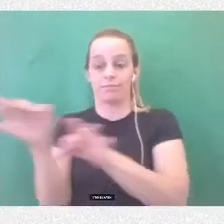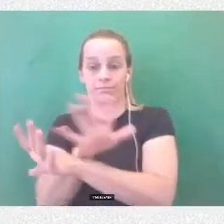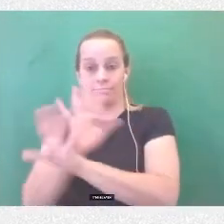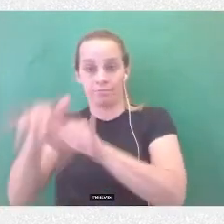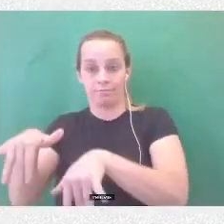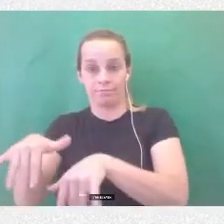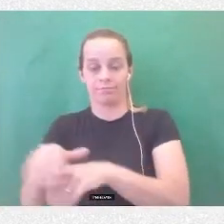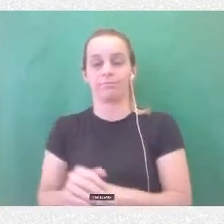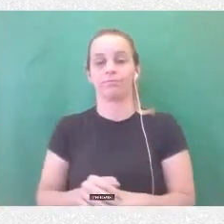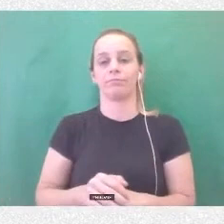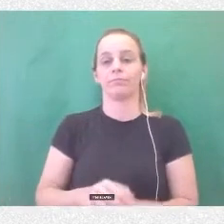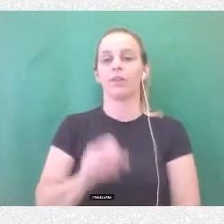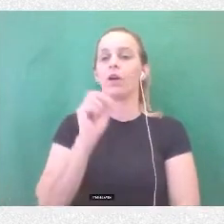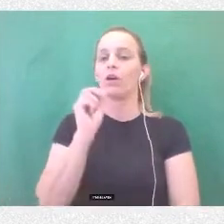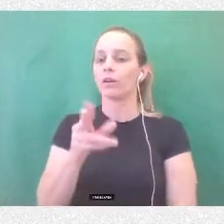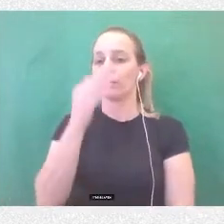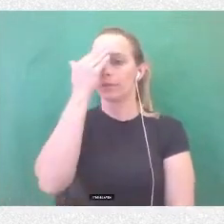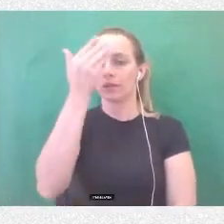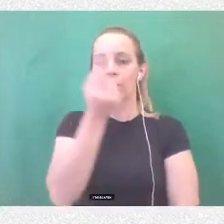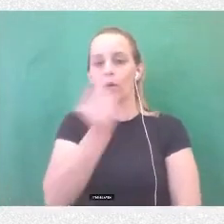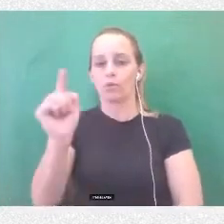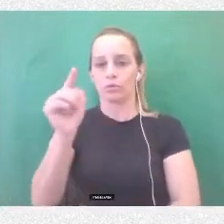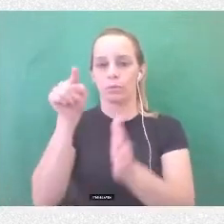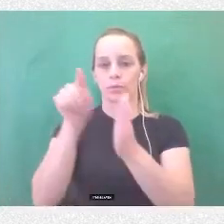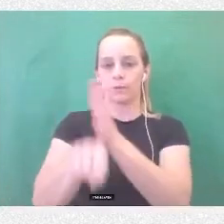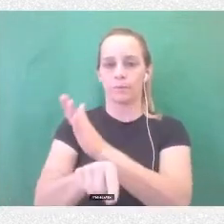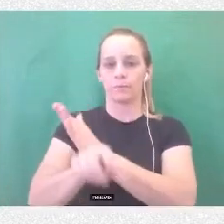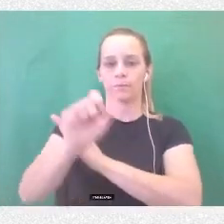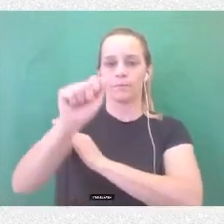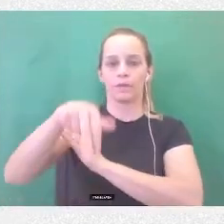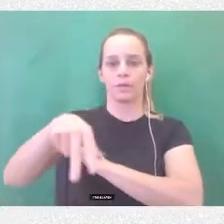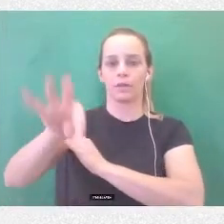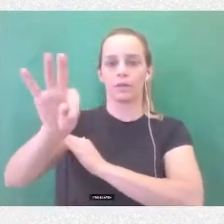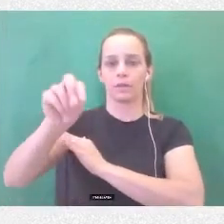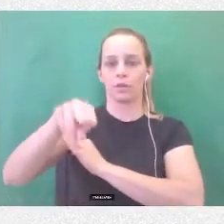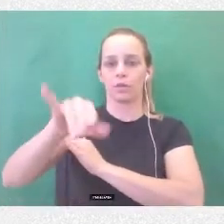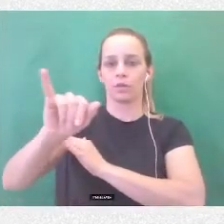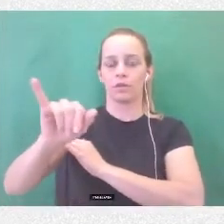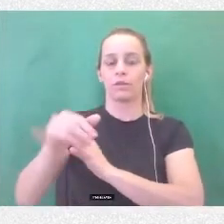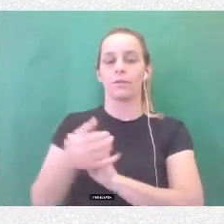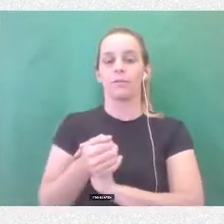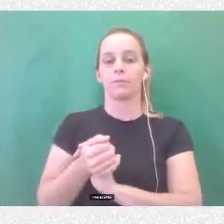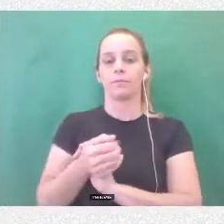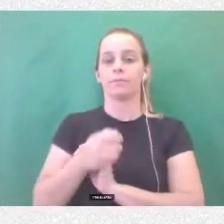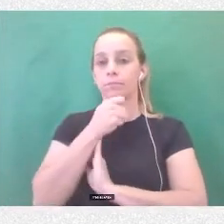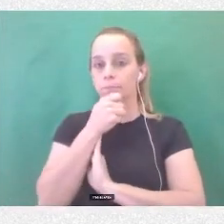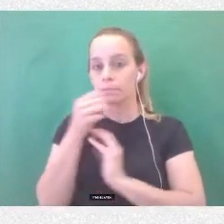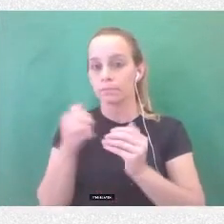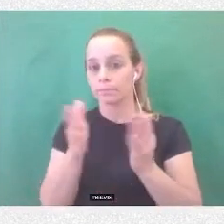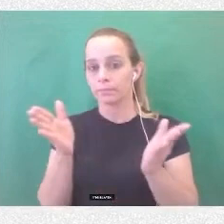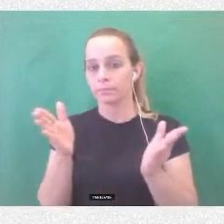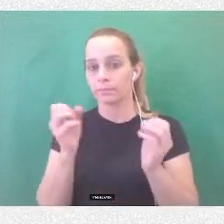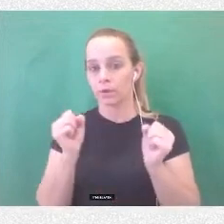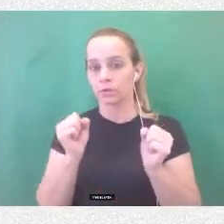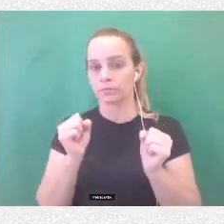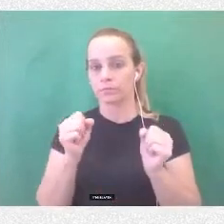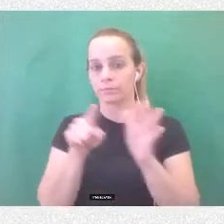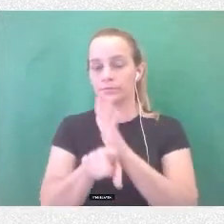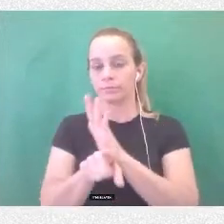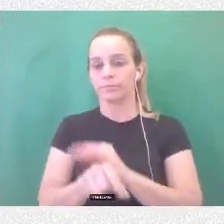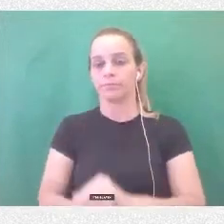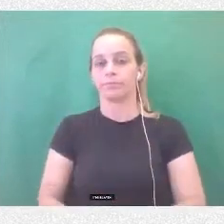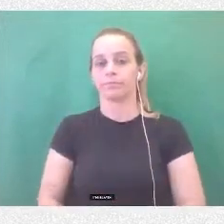Ok, obrigado. A última pergunta é do Anthony, da Reuters. Pode abrir, por favor, o microfone para fazer a sua pergunta?